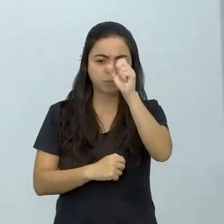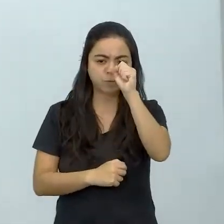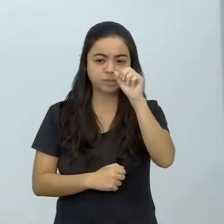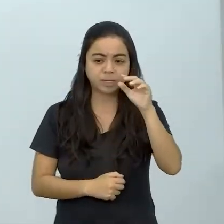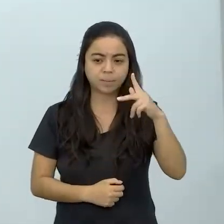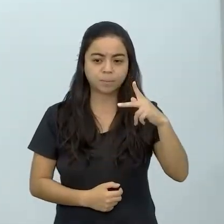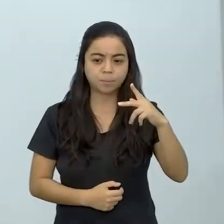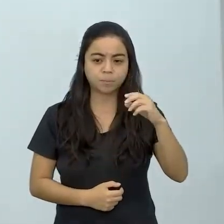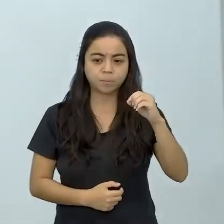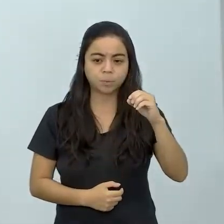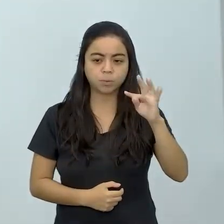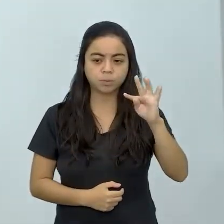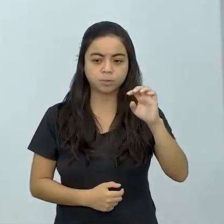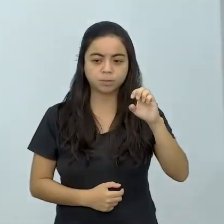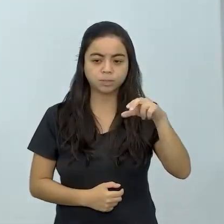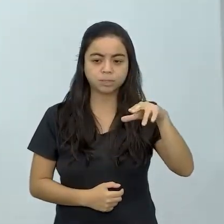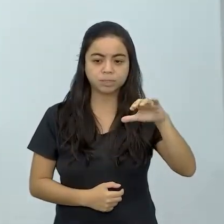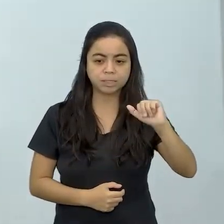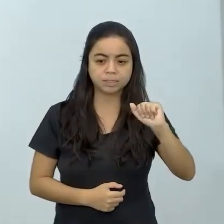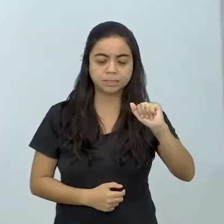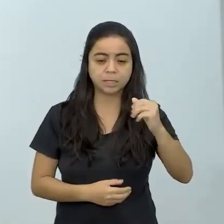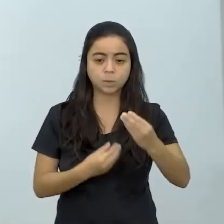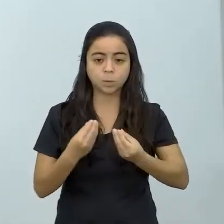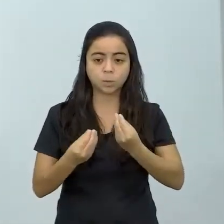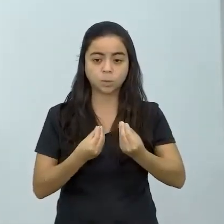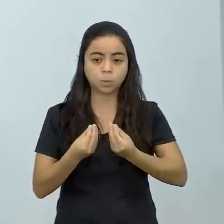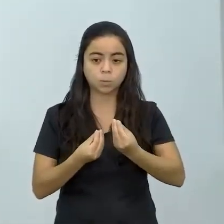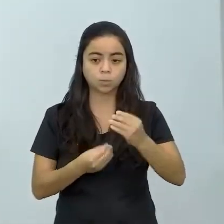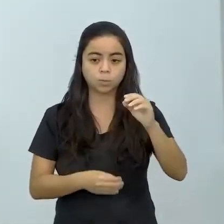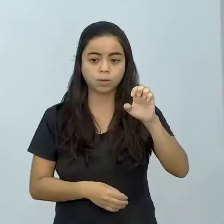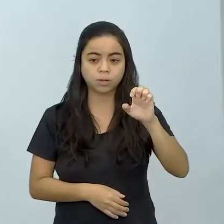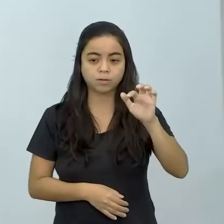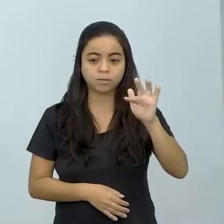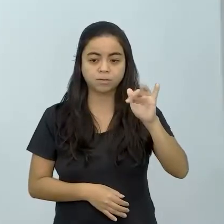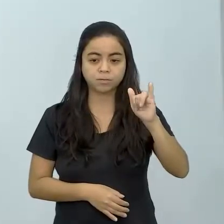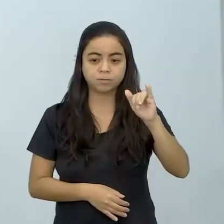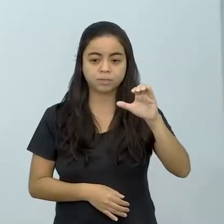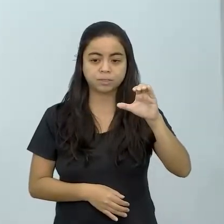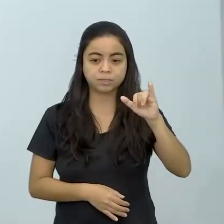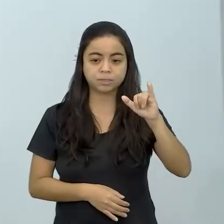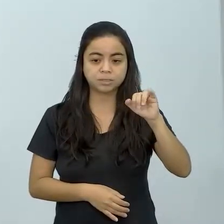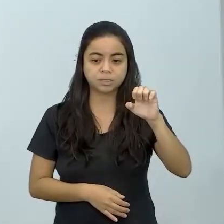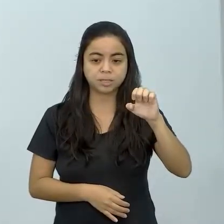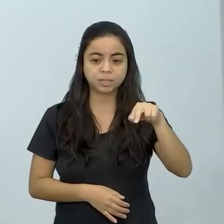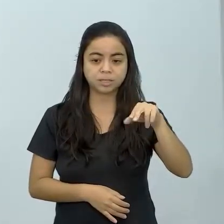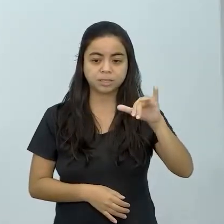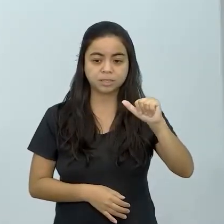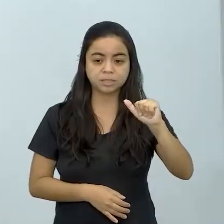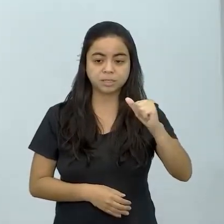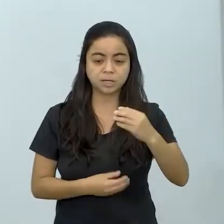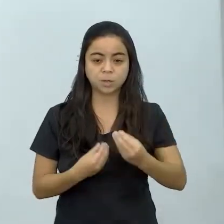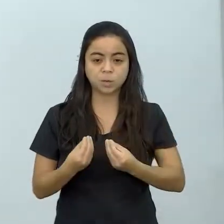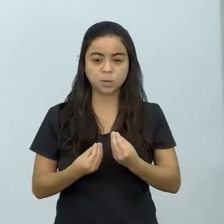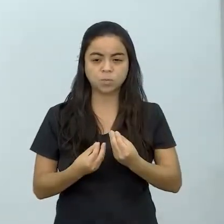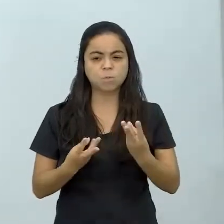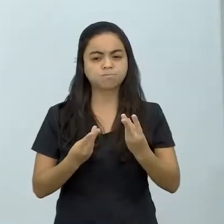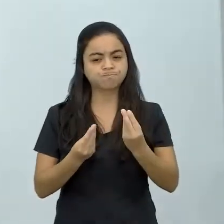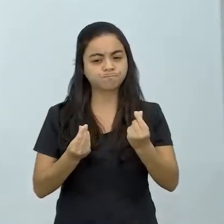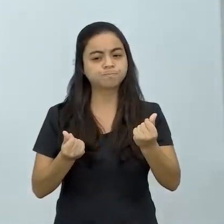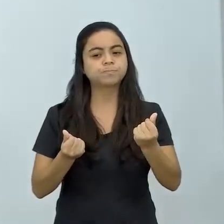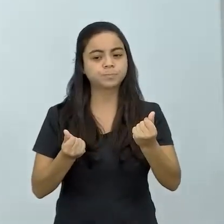quanto que eles conseguem ali te de eficiência quando ele conseguem ter ali de digamos de